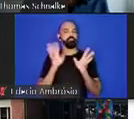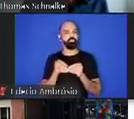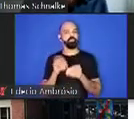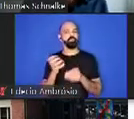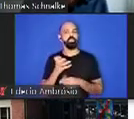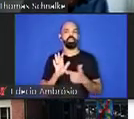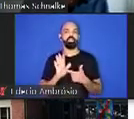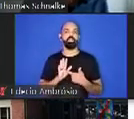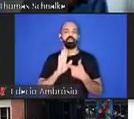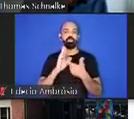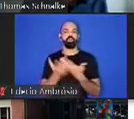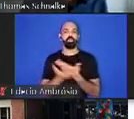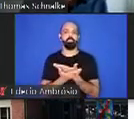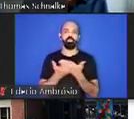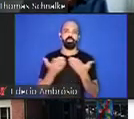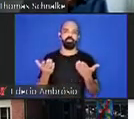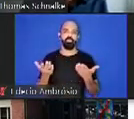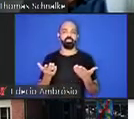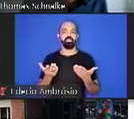apresentar para vocês.